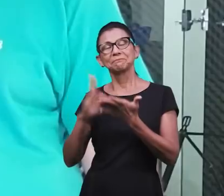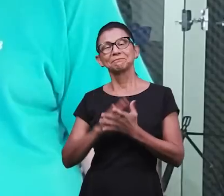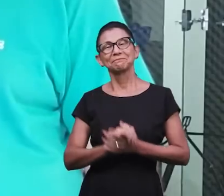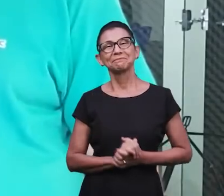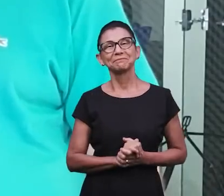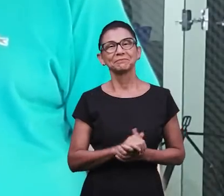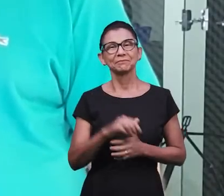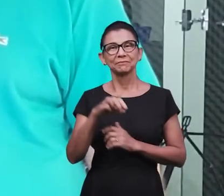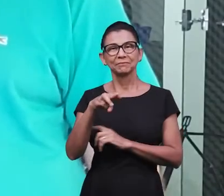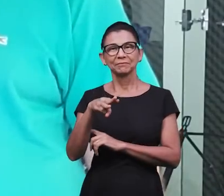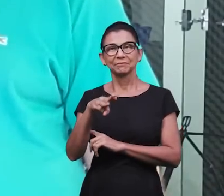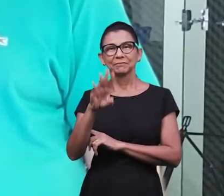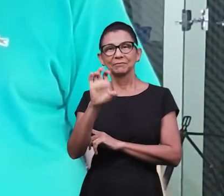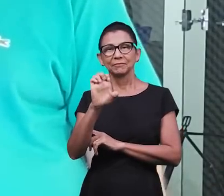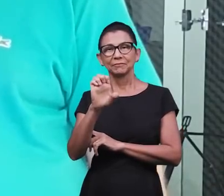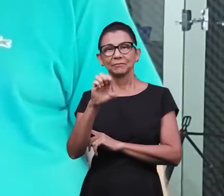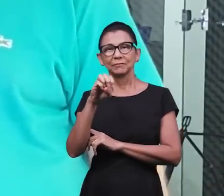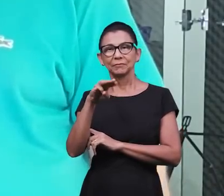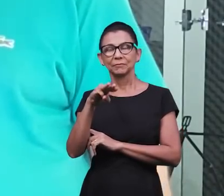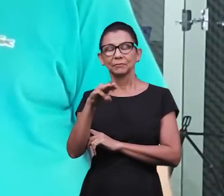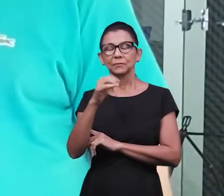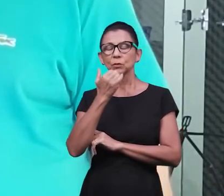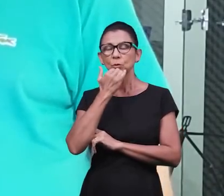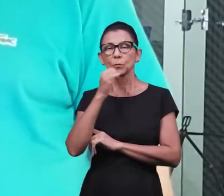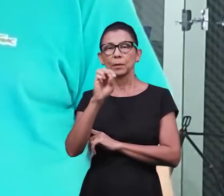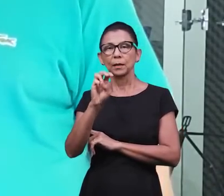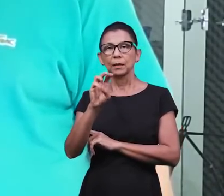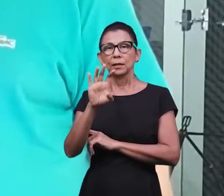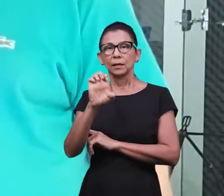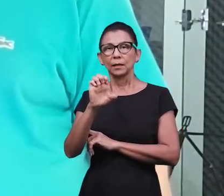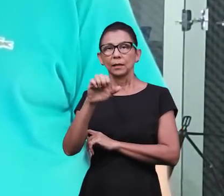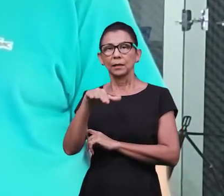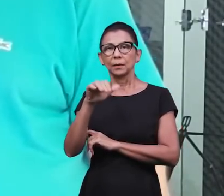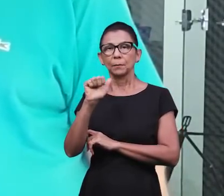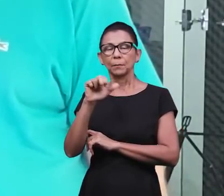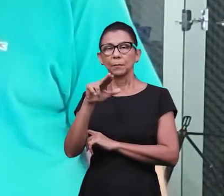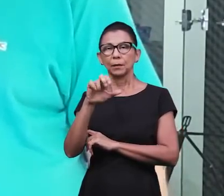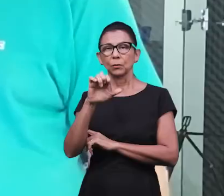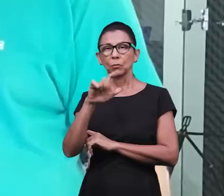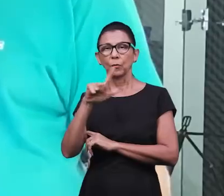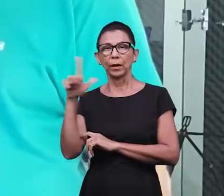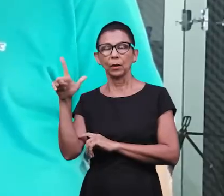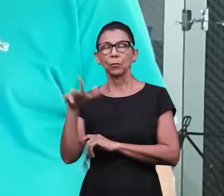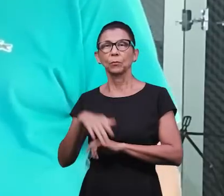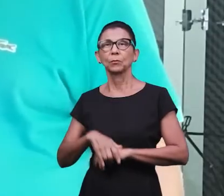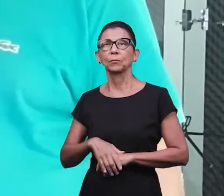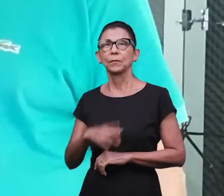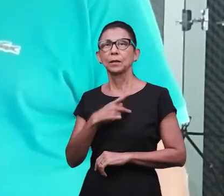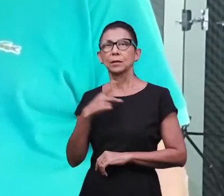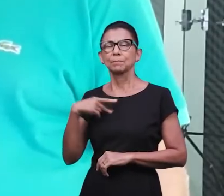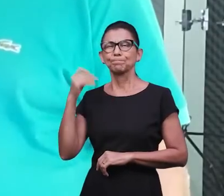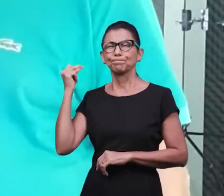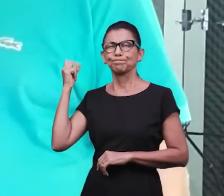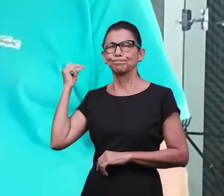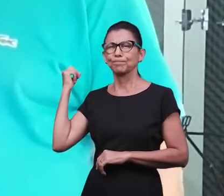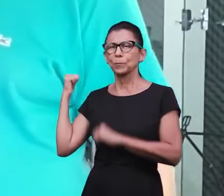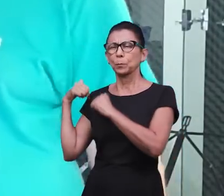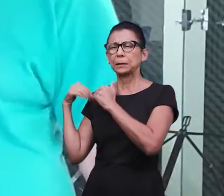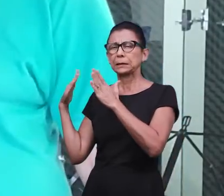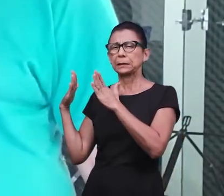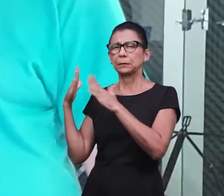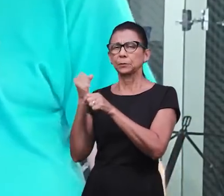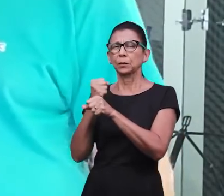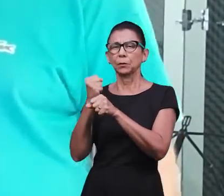irmão, Manuel Oliva, que é um pastor jubilado. Pastor, a paz do Senhor. A paz do Senhor. Fale para nós um pouco